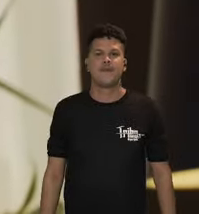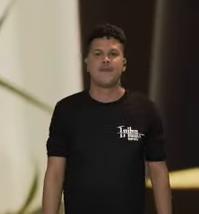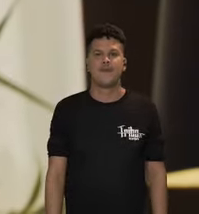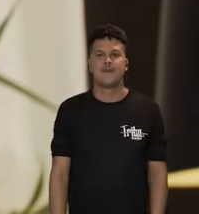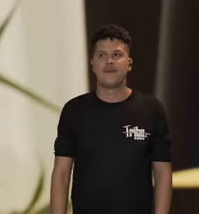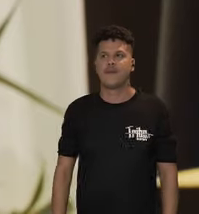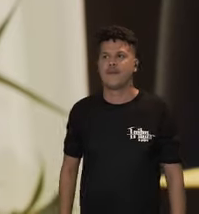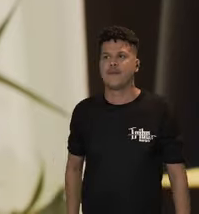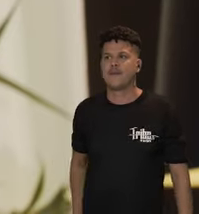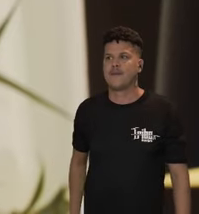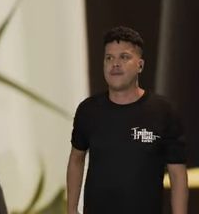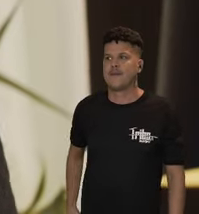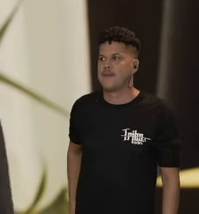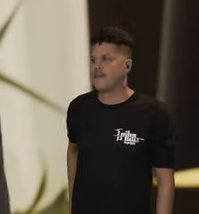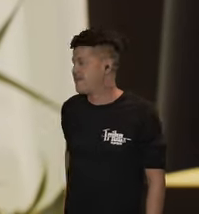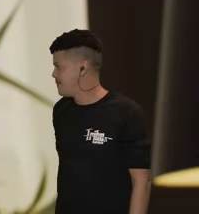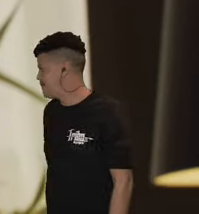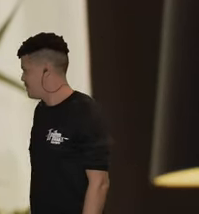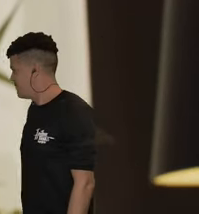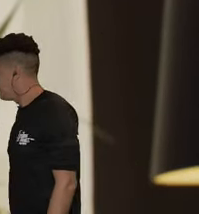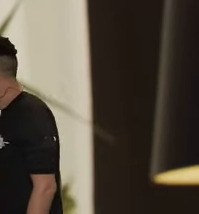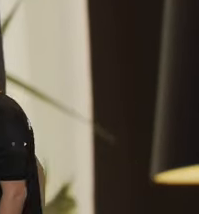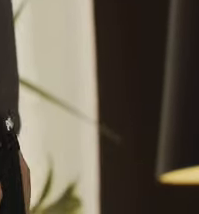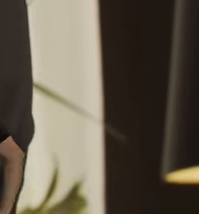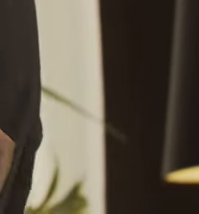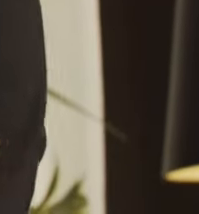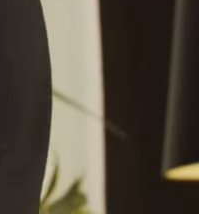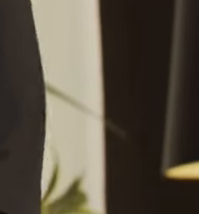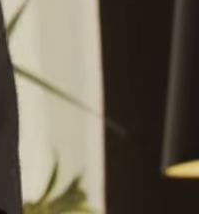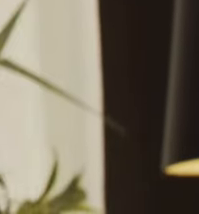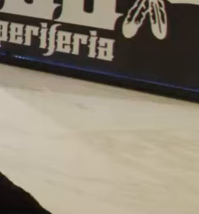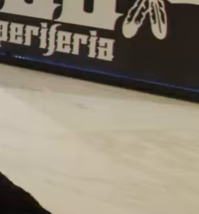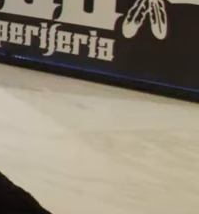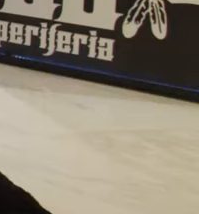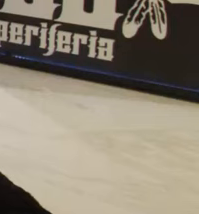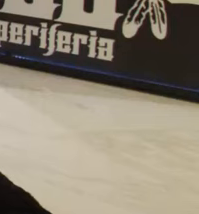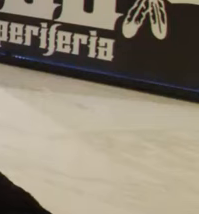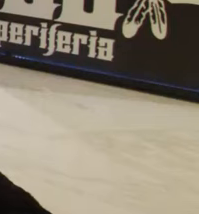Yeah. Nossa, hein? Ficou bom?